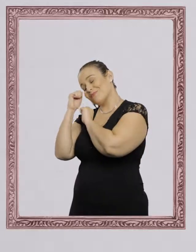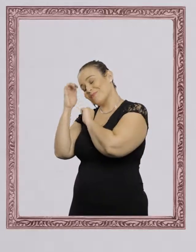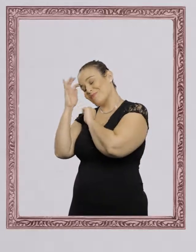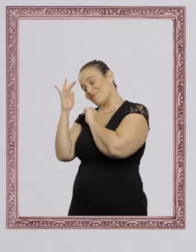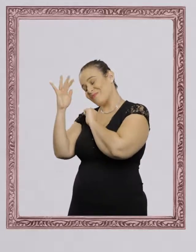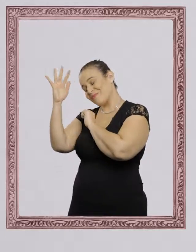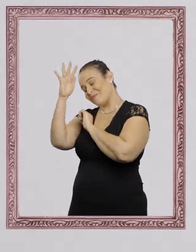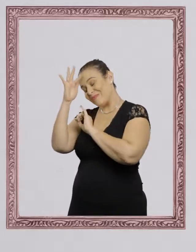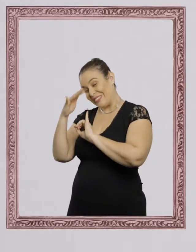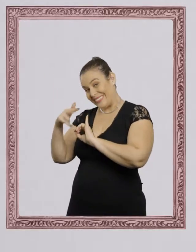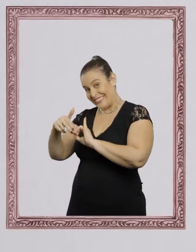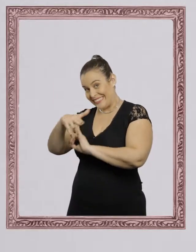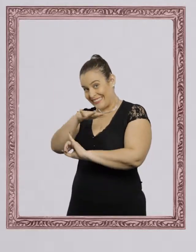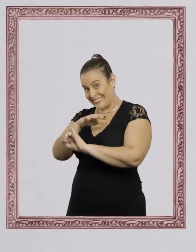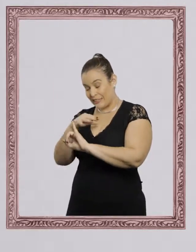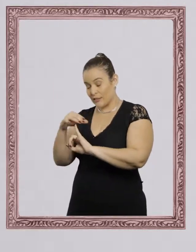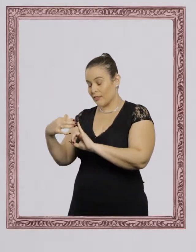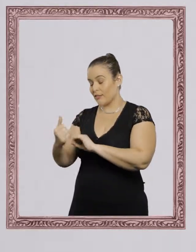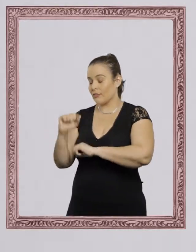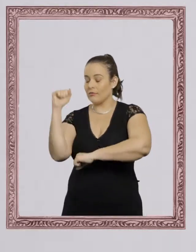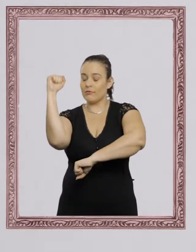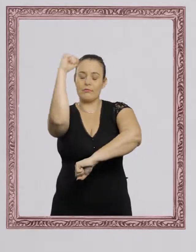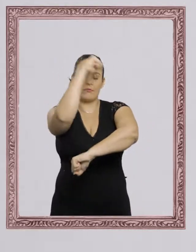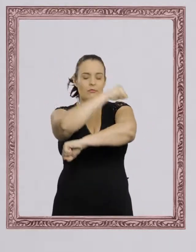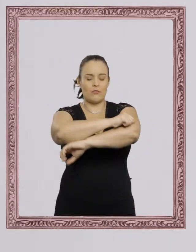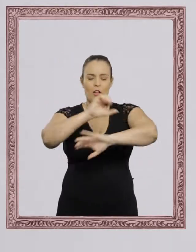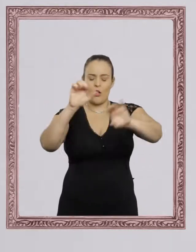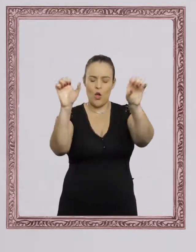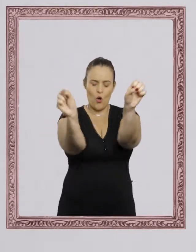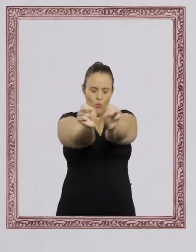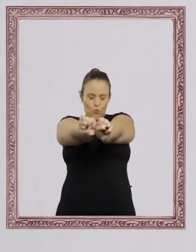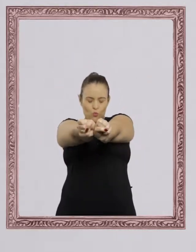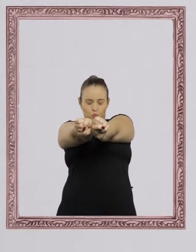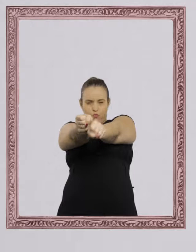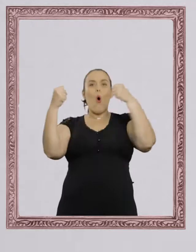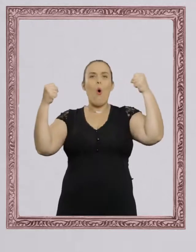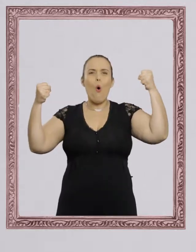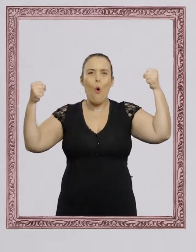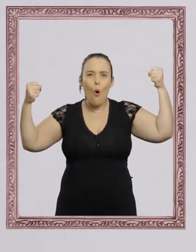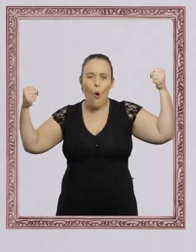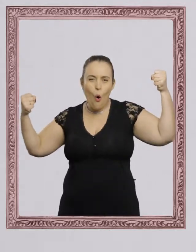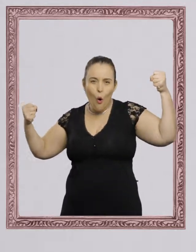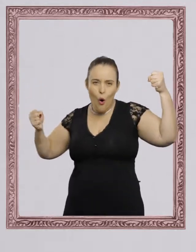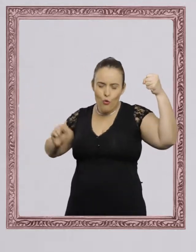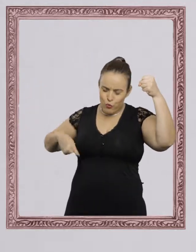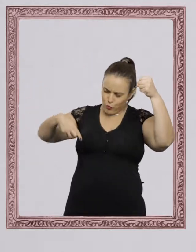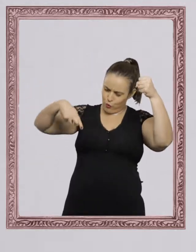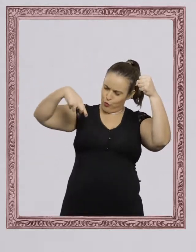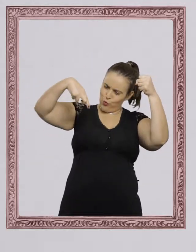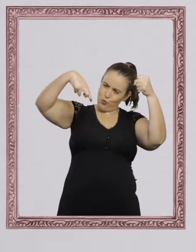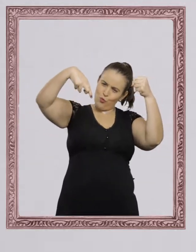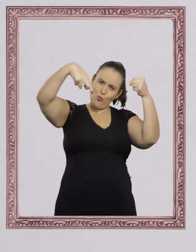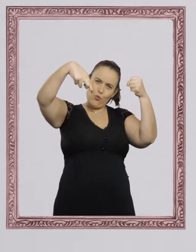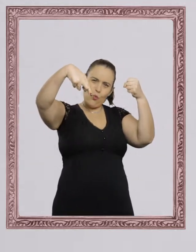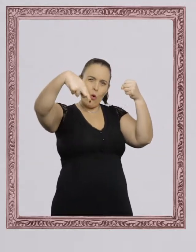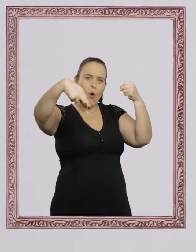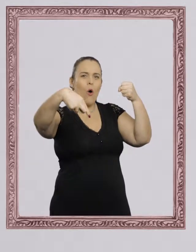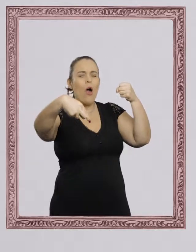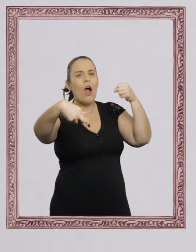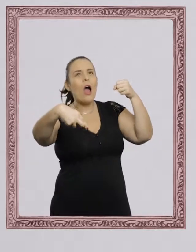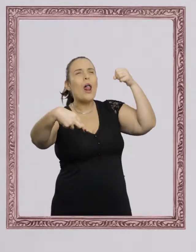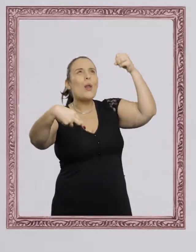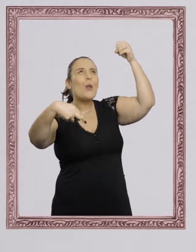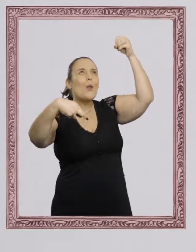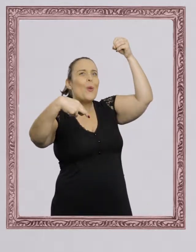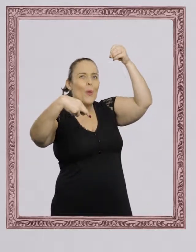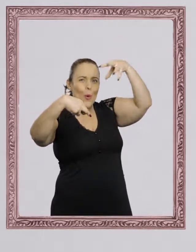sonhou com a Terra do Nunca. De repente, a janela se abriu com toda a força e um menino caiu no chão do quarto. O